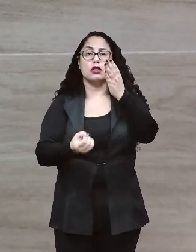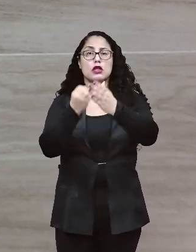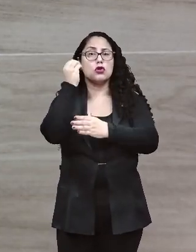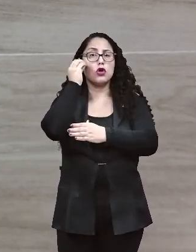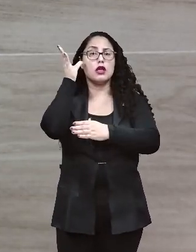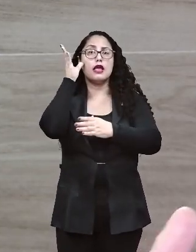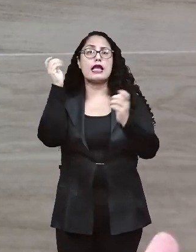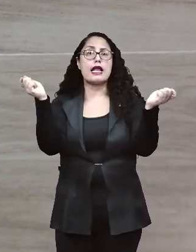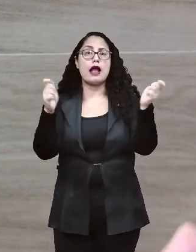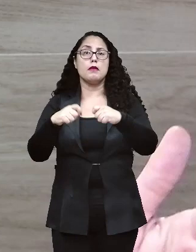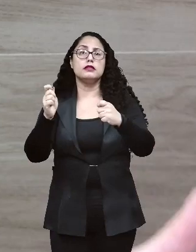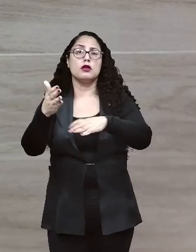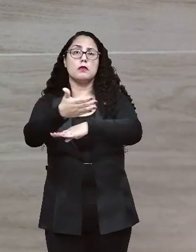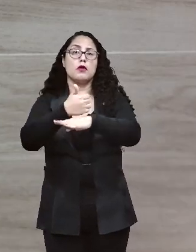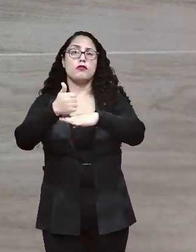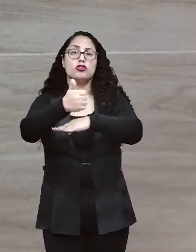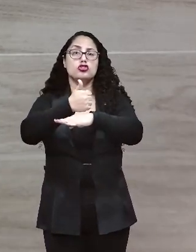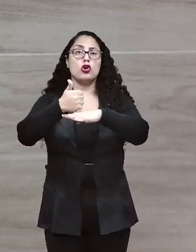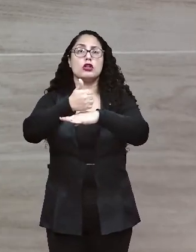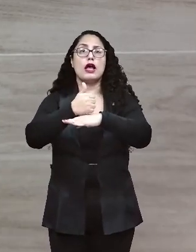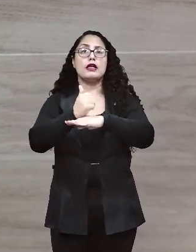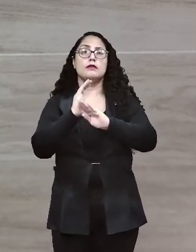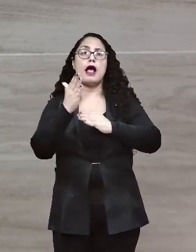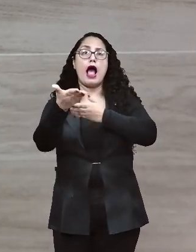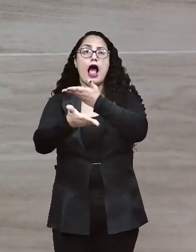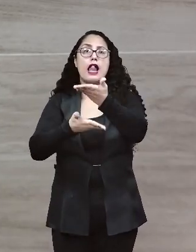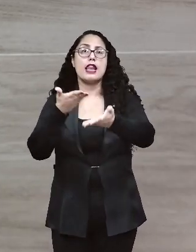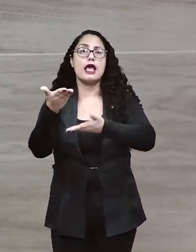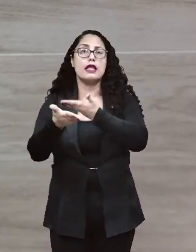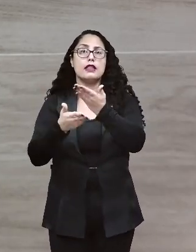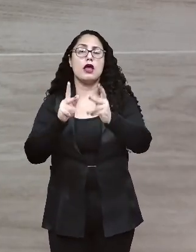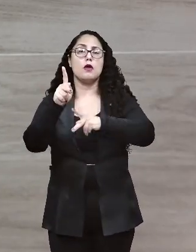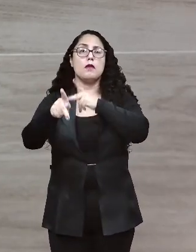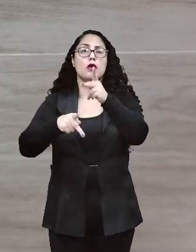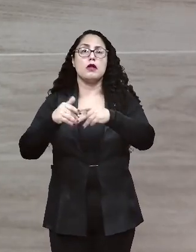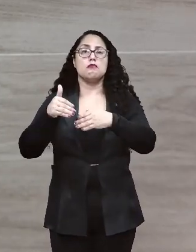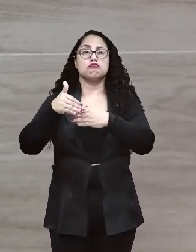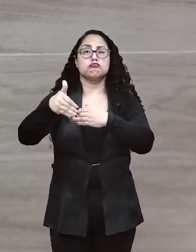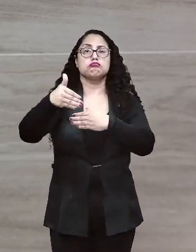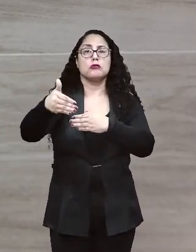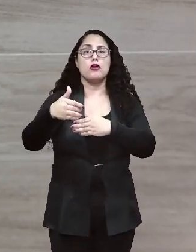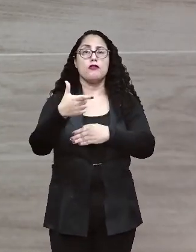conhecimento e capacitando profissionais para atender esse público que daqui a 20, 30